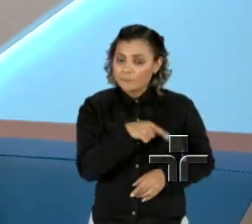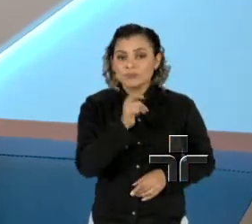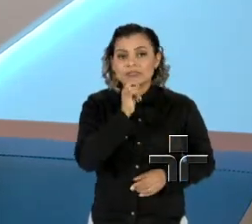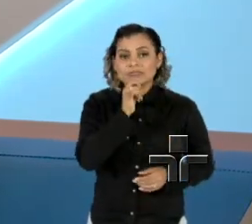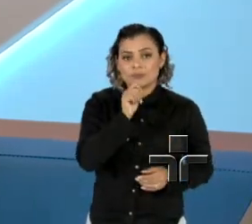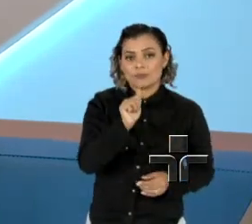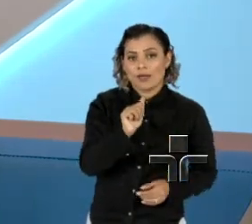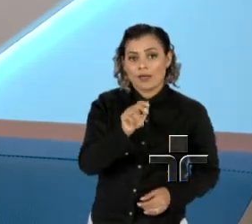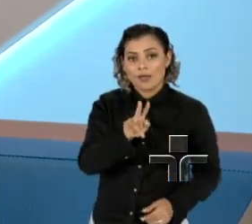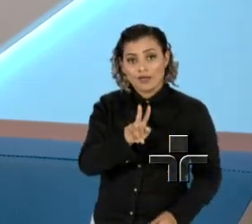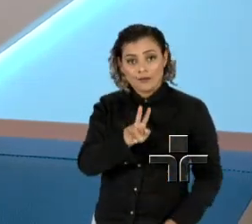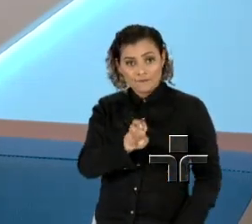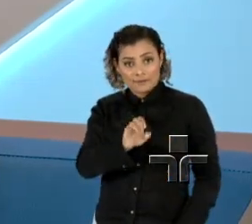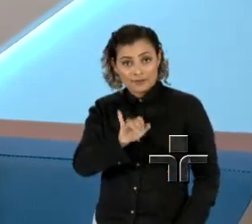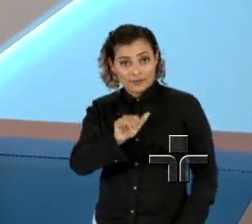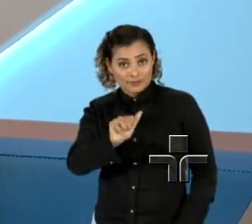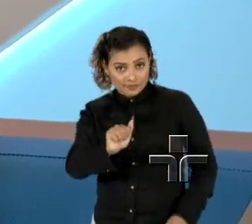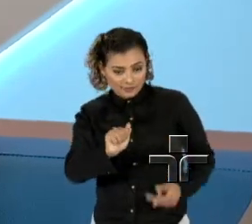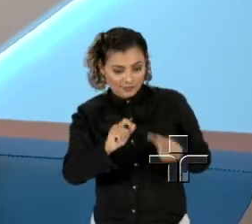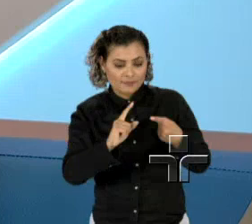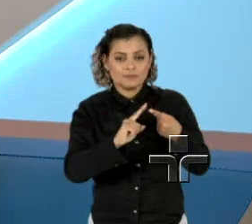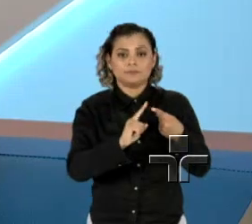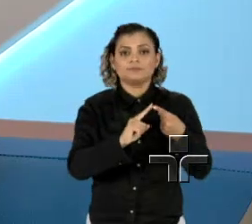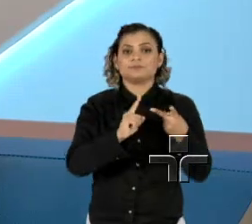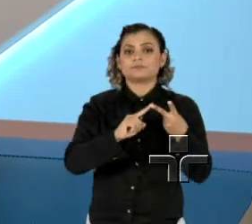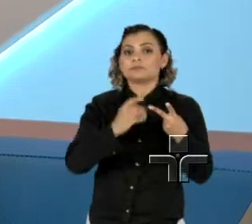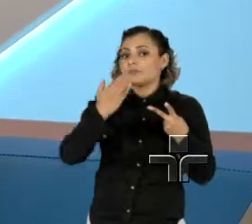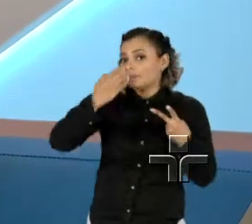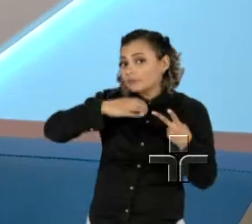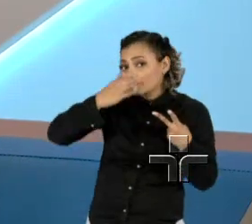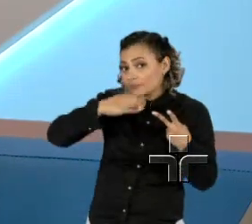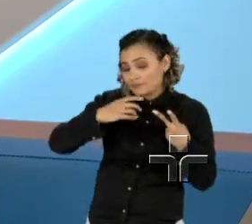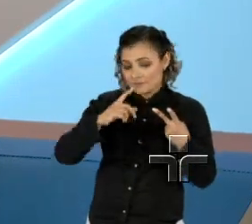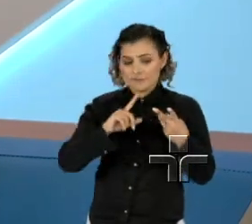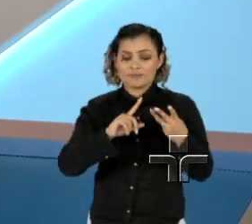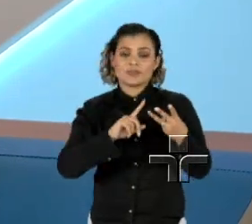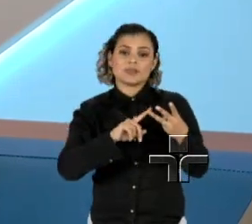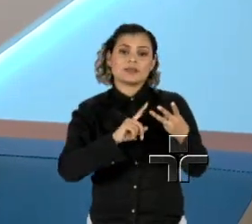aveia, você pode citar maçã, você...